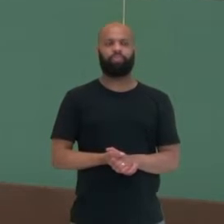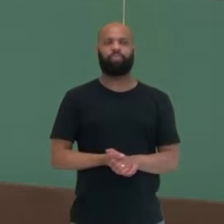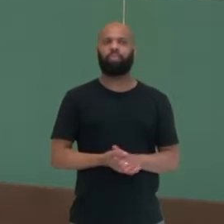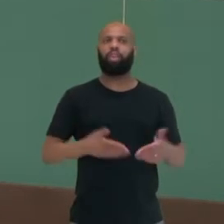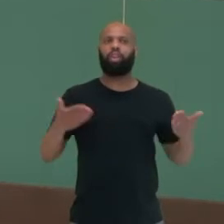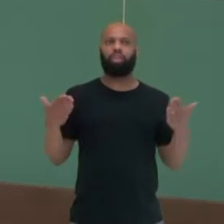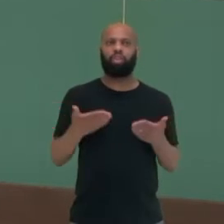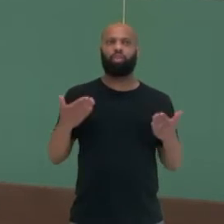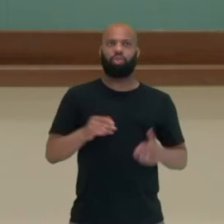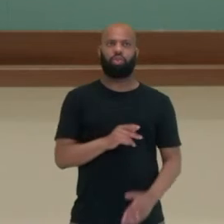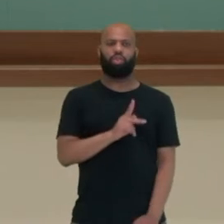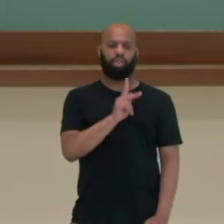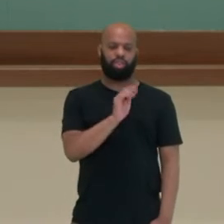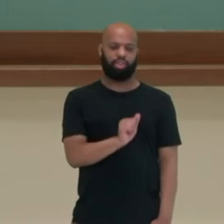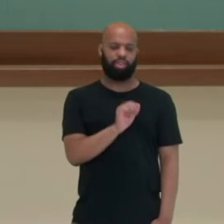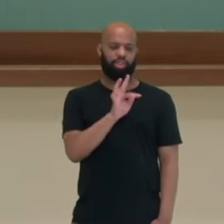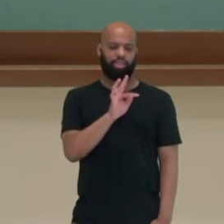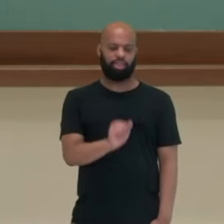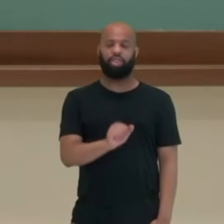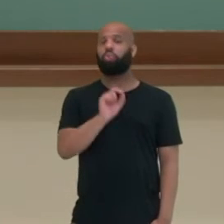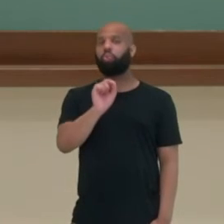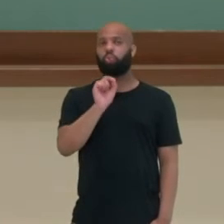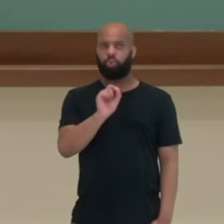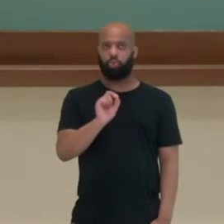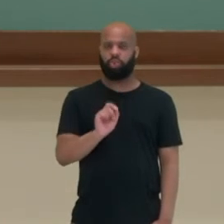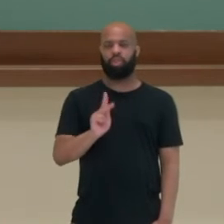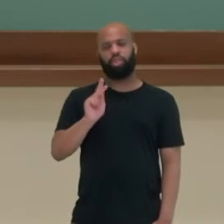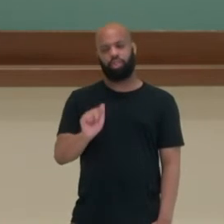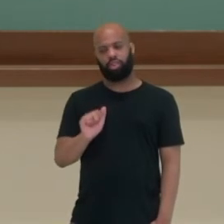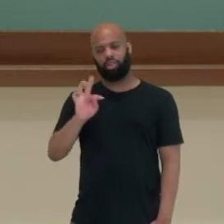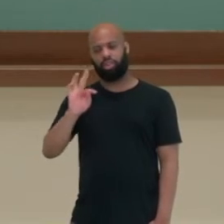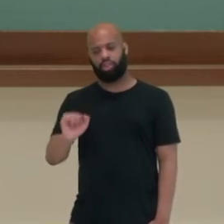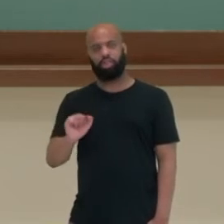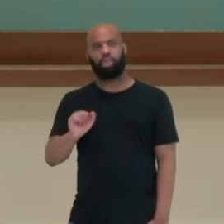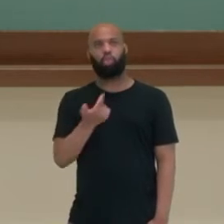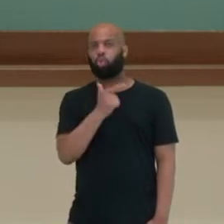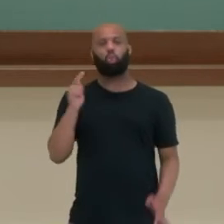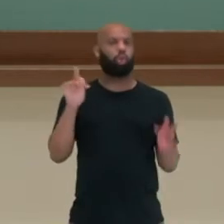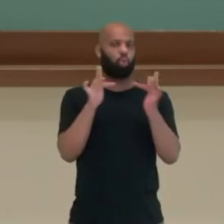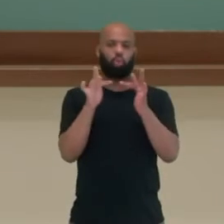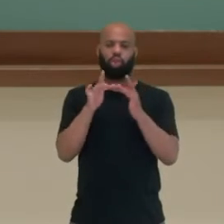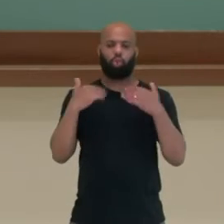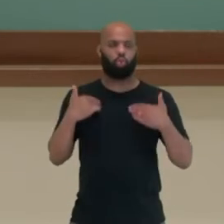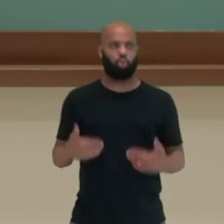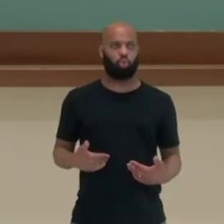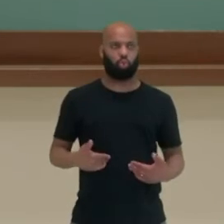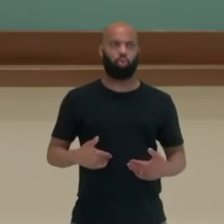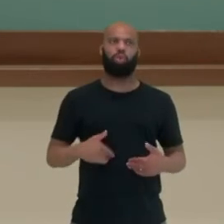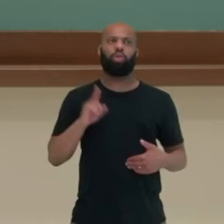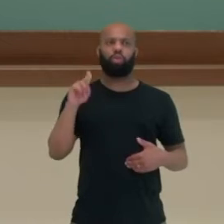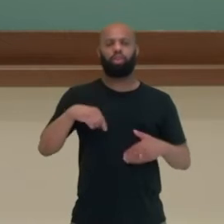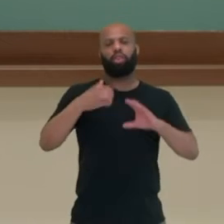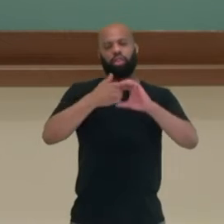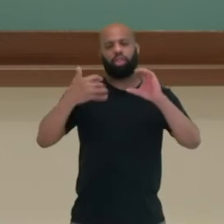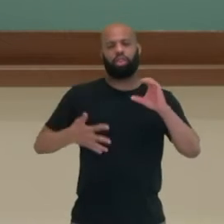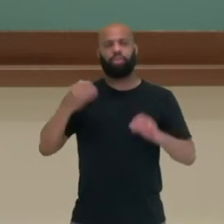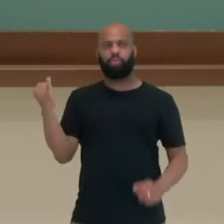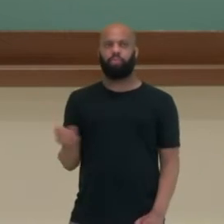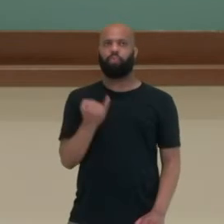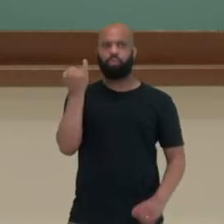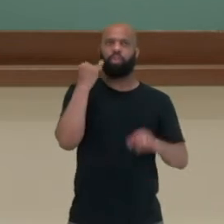Então vamos falar sobre o kata. O que é o kata? O kata não tem contato físico. É uma característica bem importante